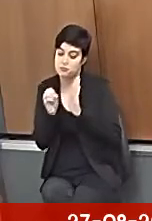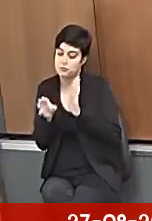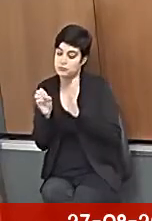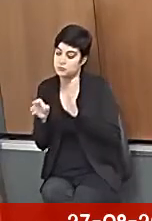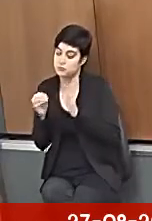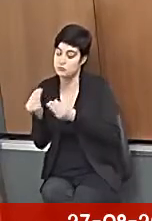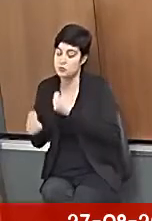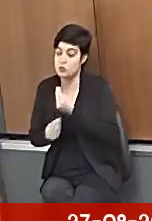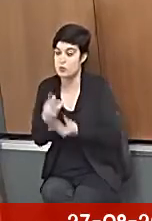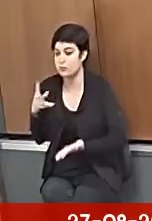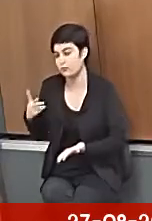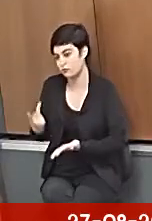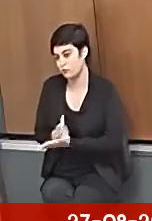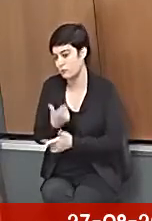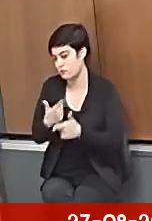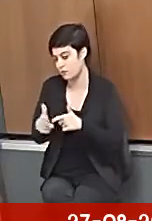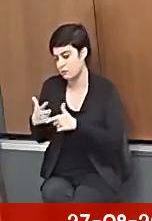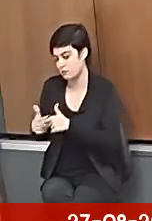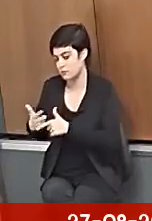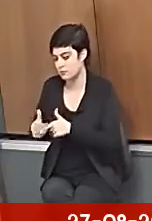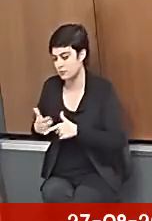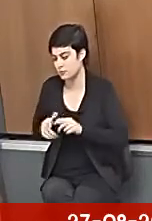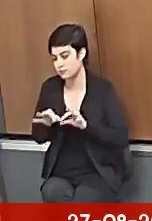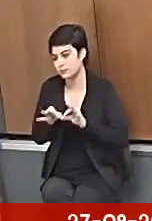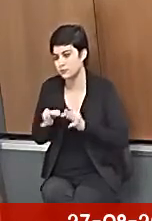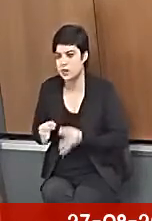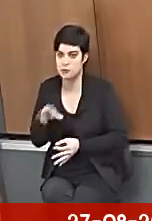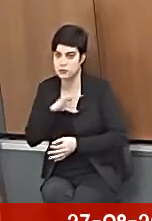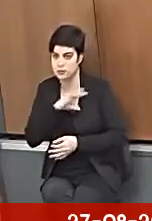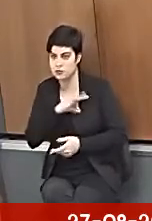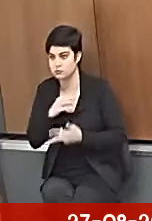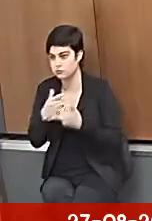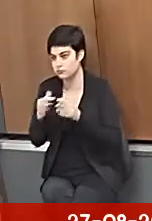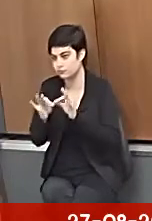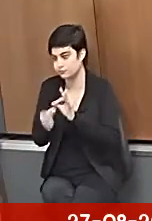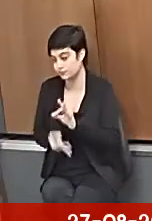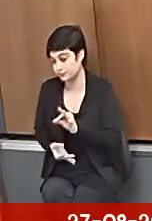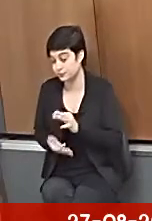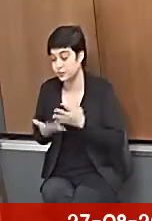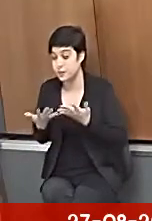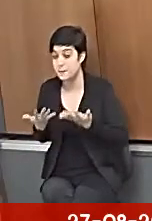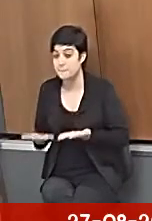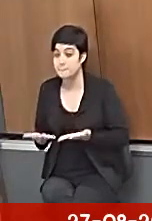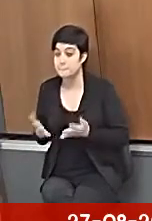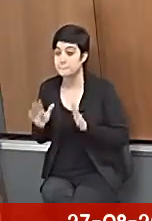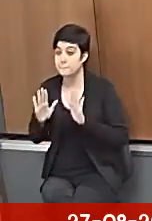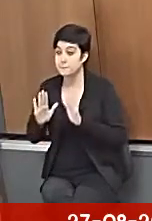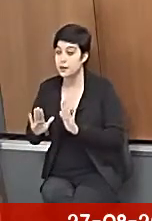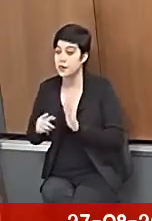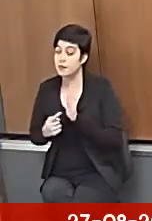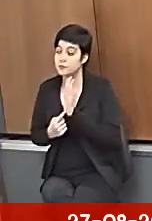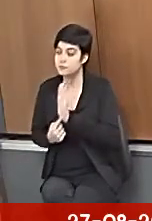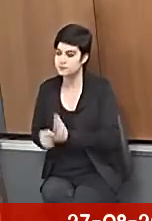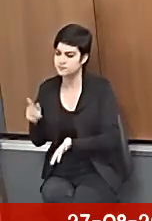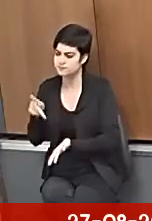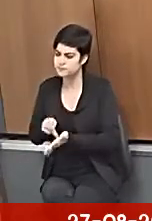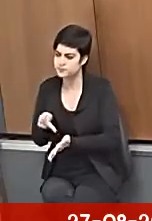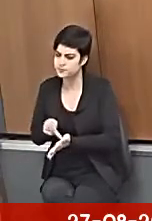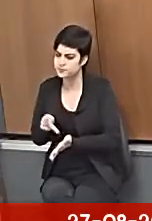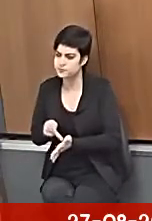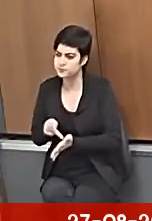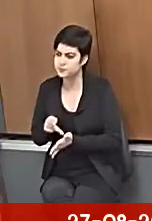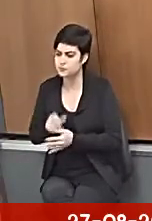feito é devido a isso devido à orientação da polícia militar mas que vocês apresentassem realmente já prontamente